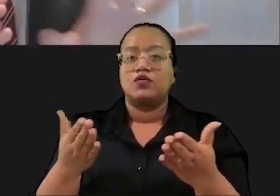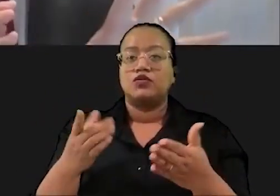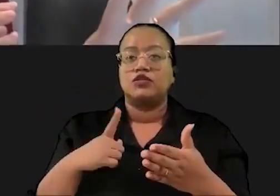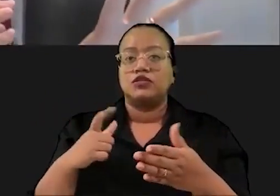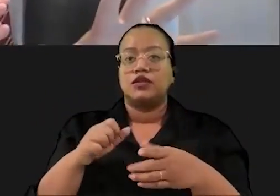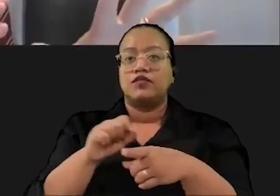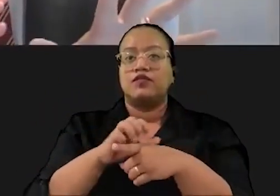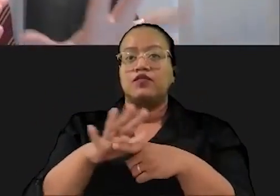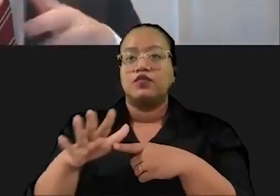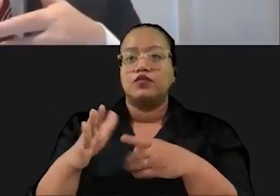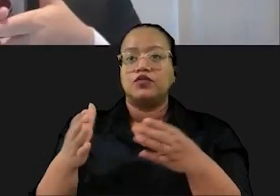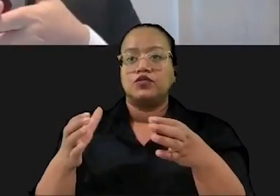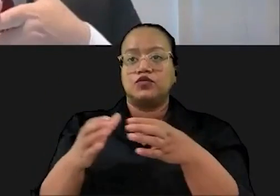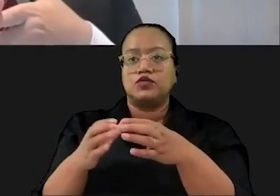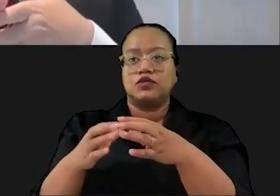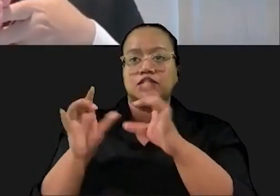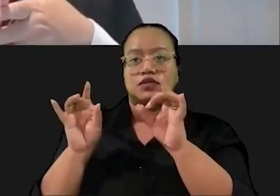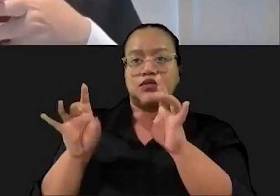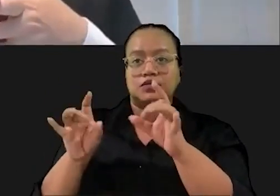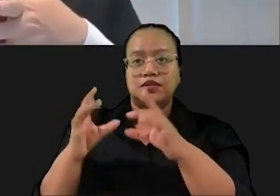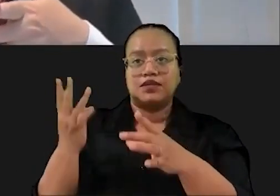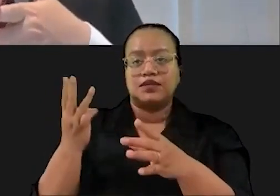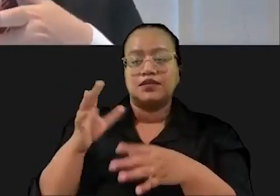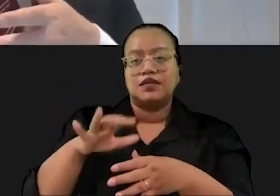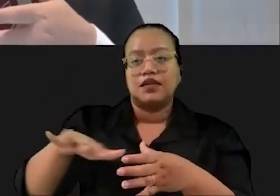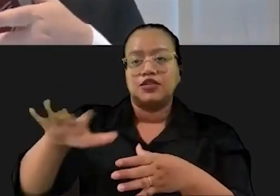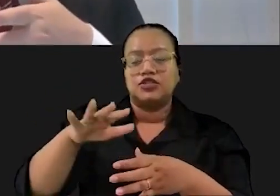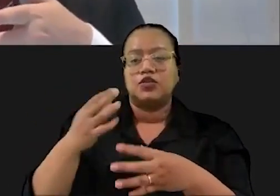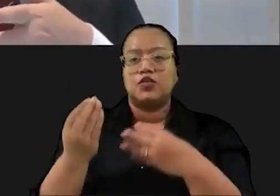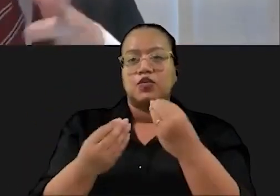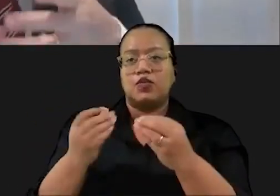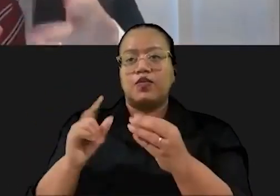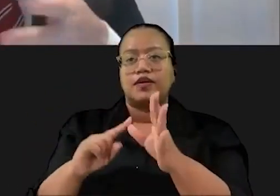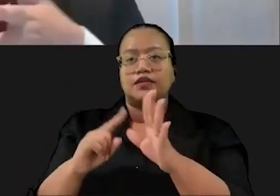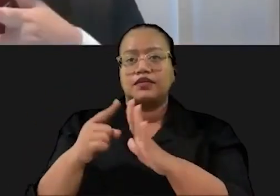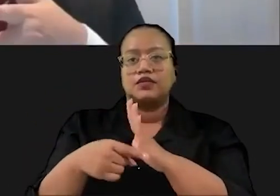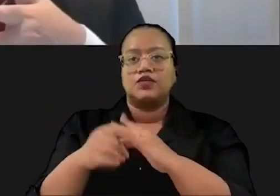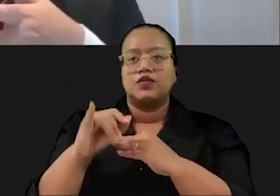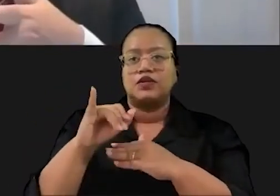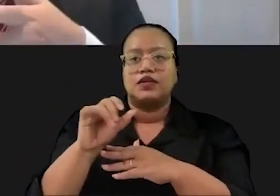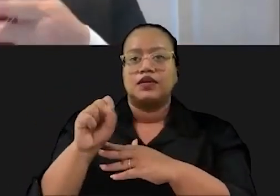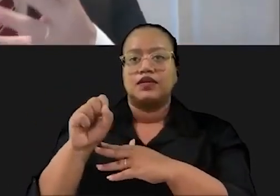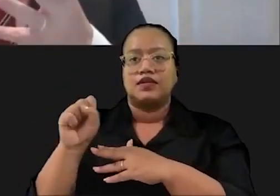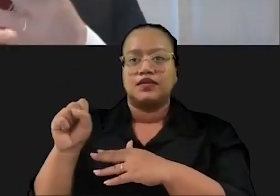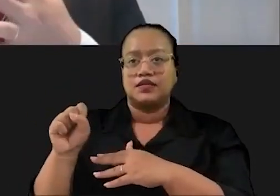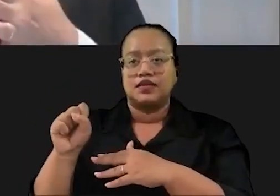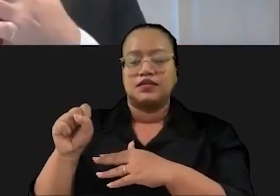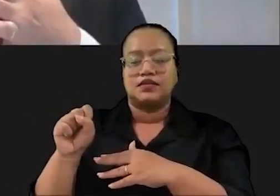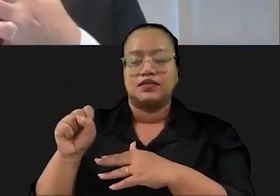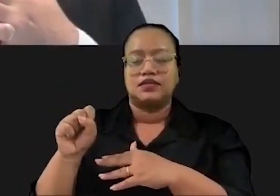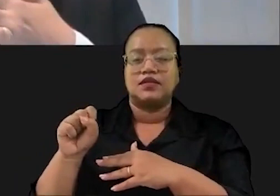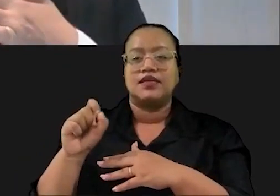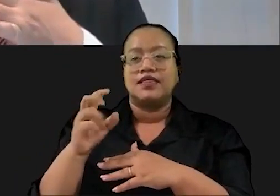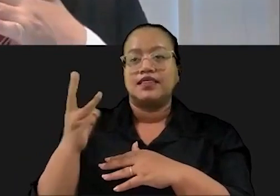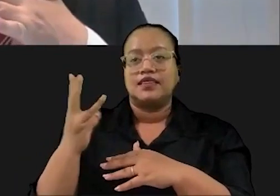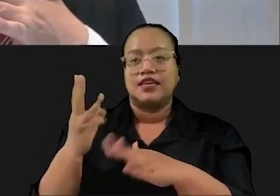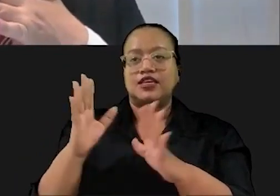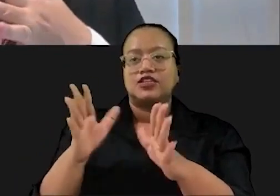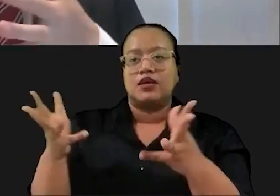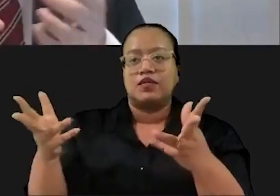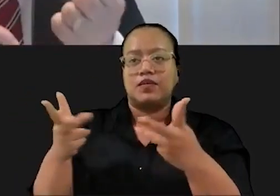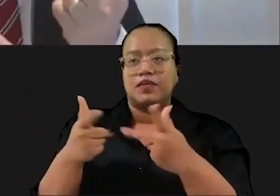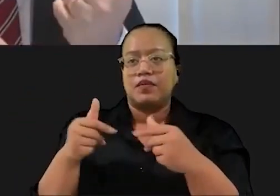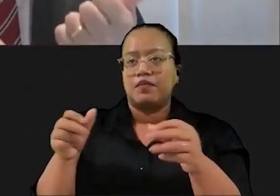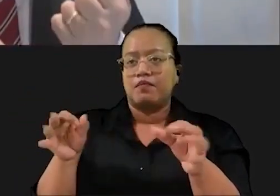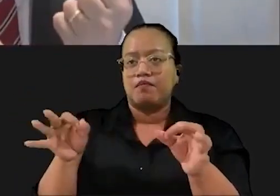São 5 do INSS, 3 deles já aperfeiçoados, prontos em utilização, 2 ainda em